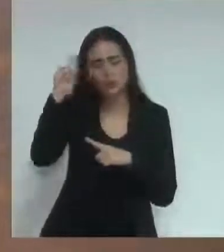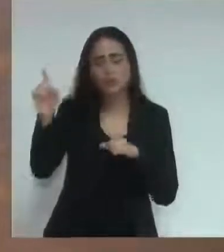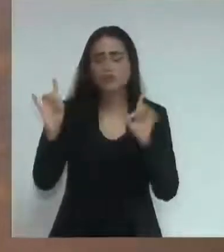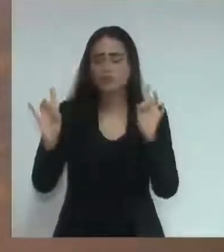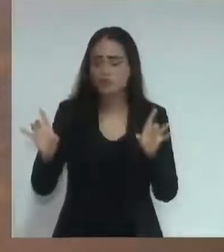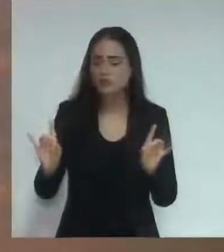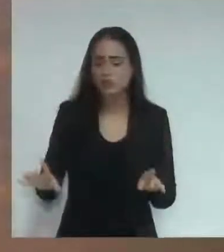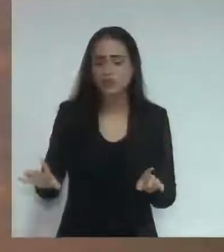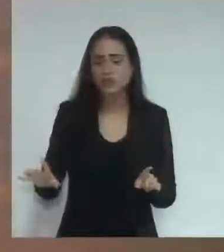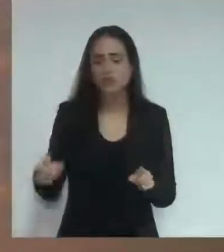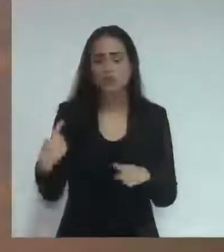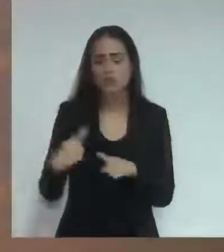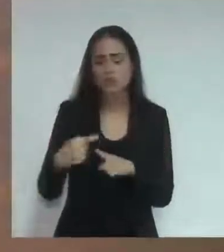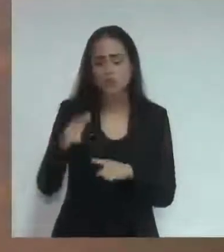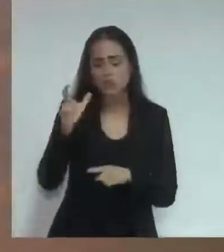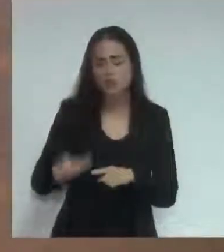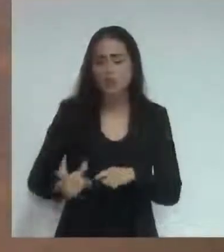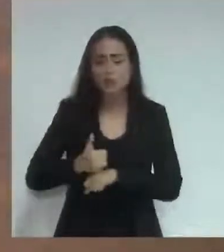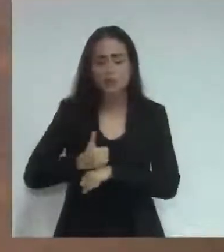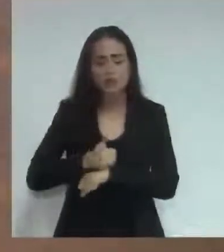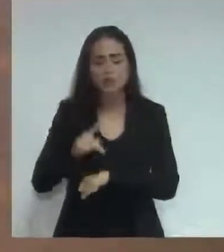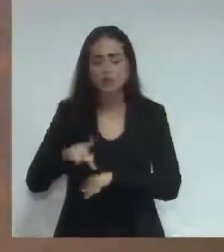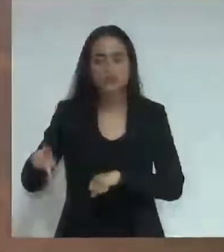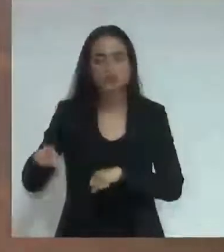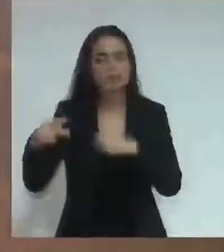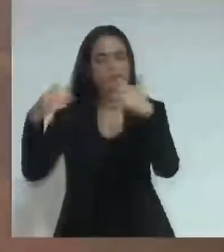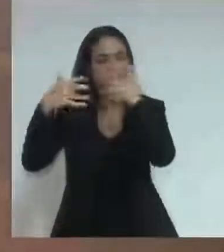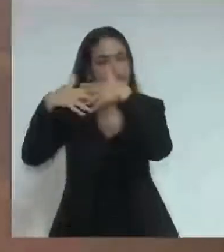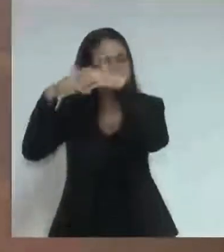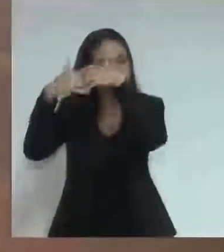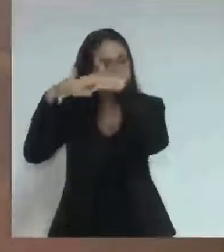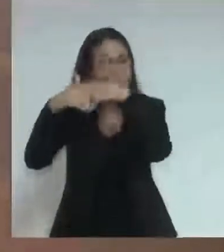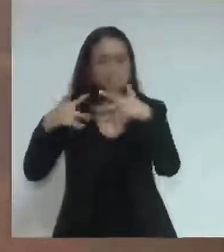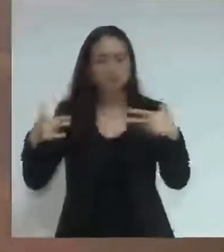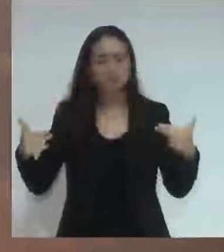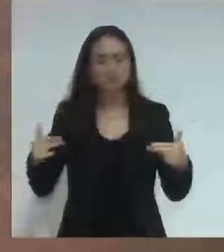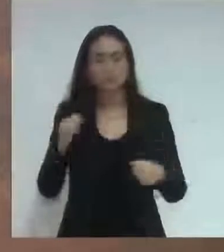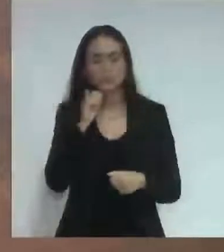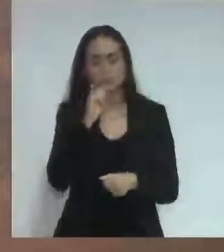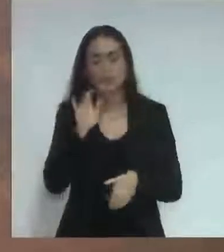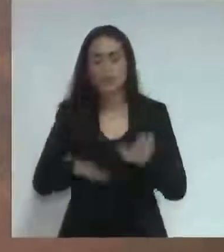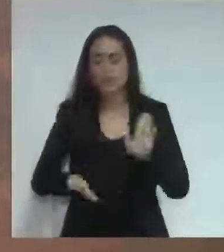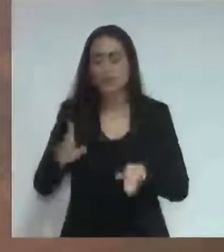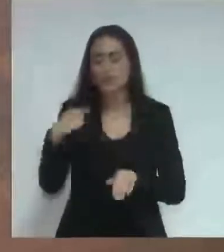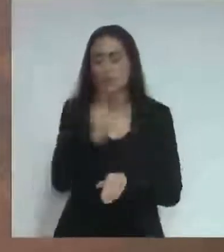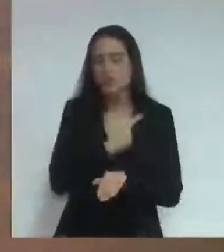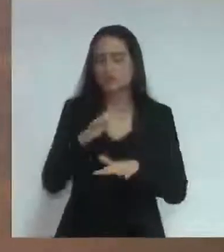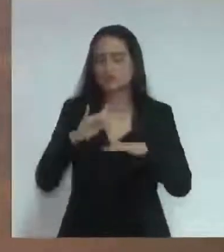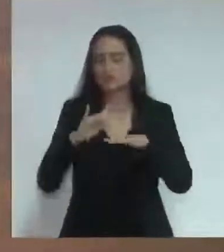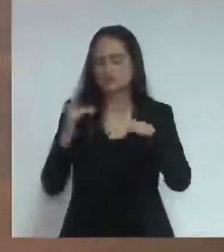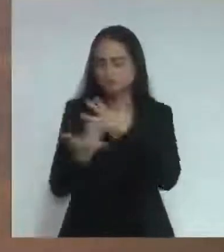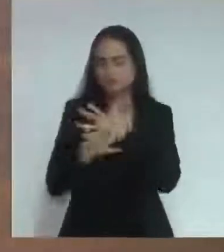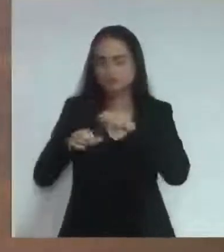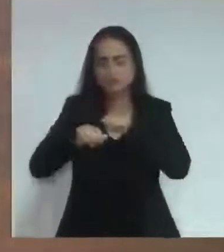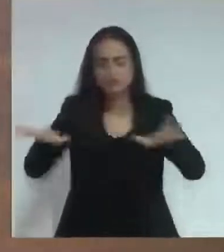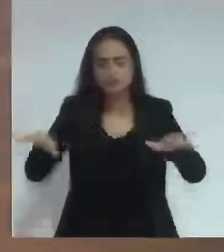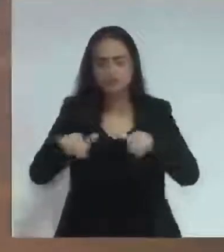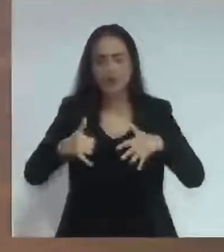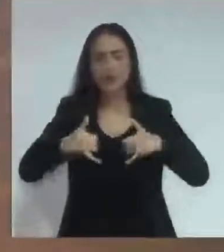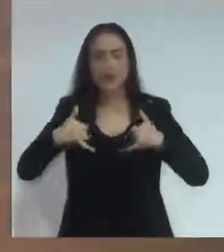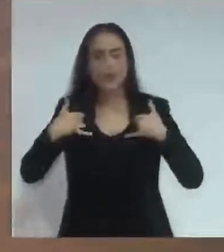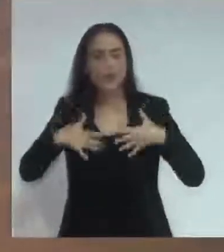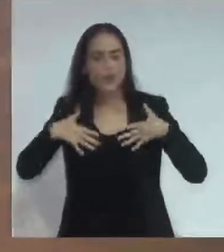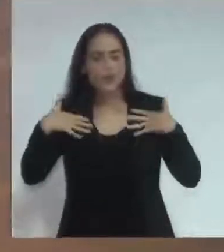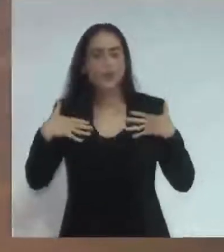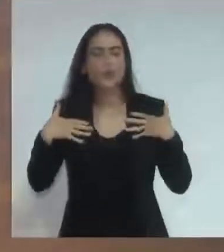reflexões, inclusive sobre essa importância do professor, né? Se a gente fala o tempo todo, publica na internet que a gente tem orgulho dos professores, os